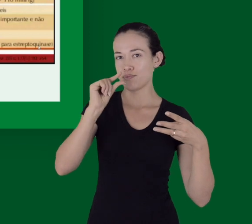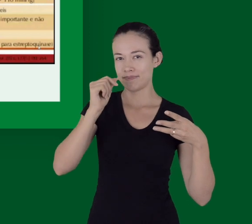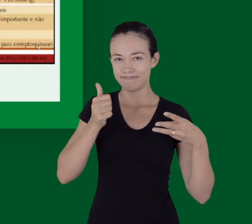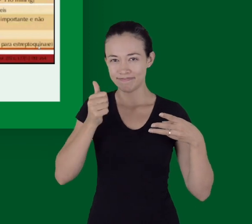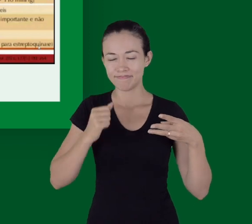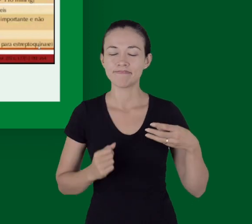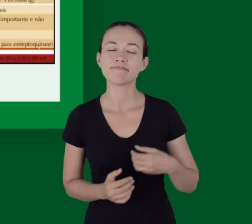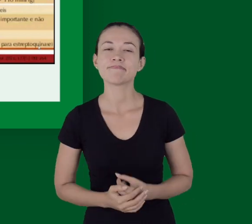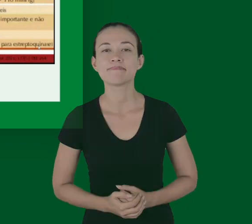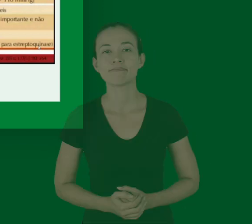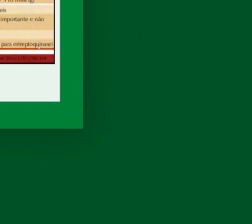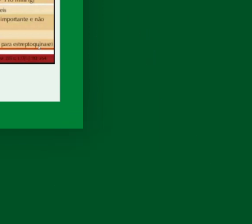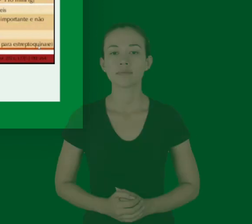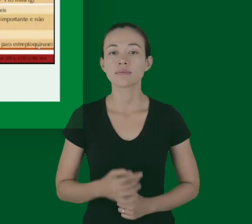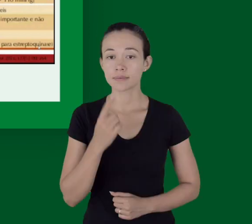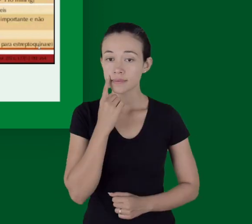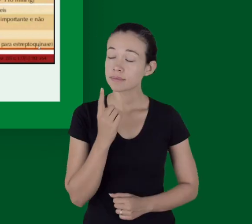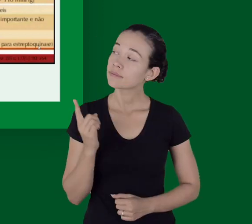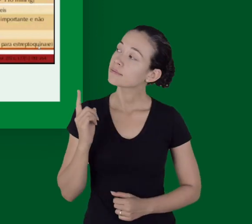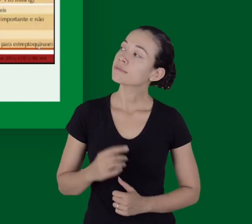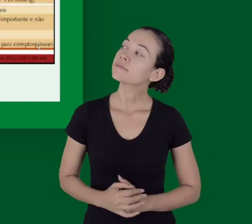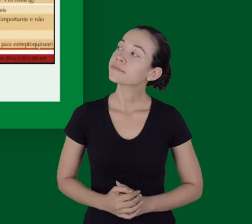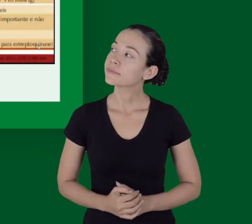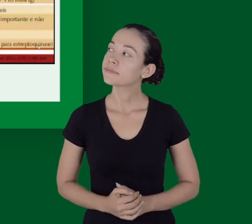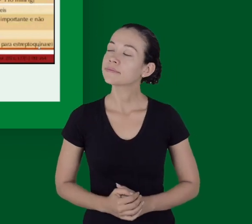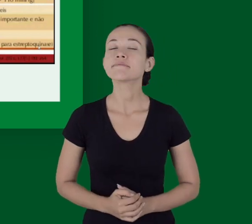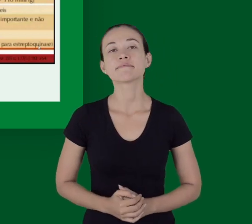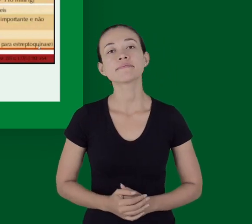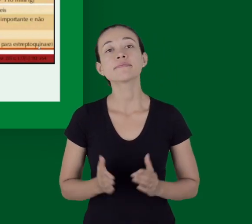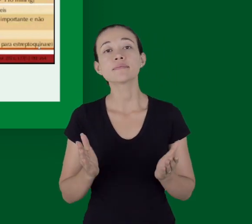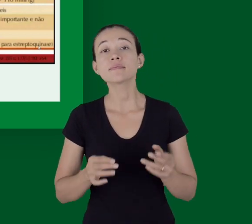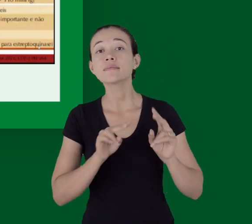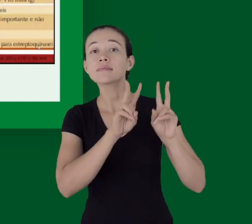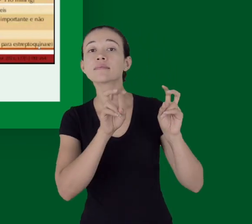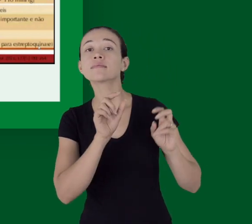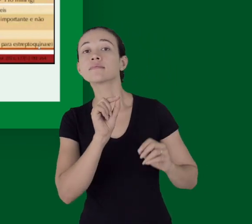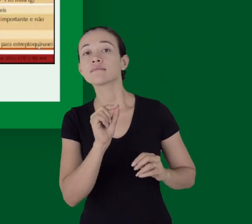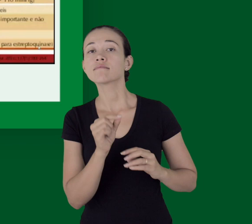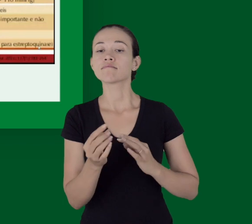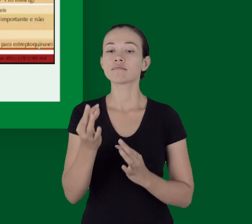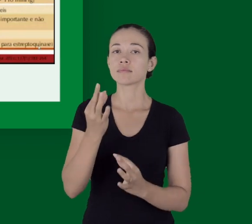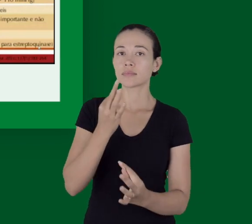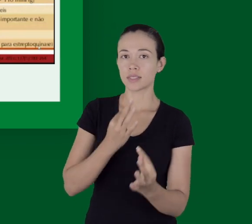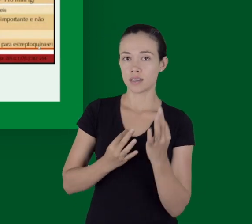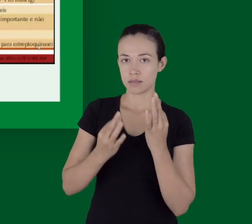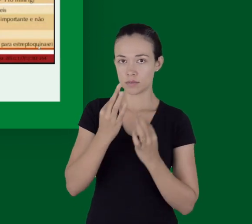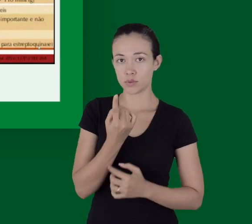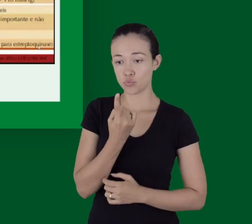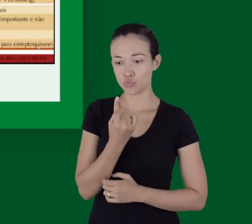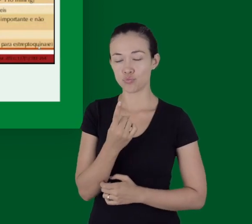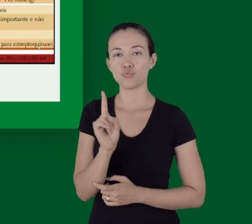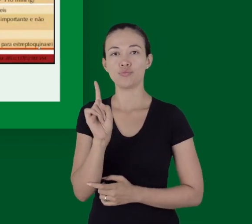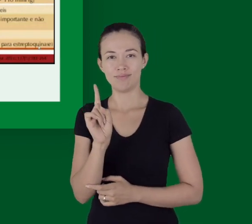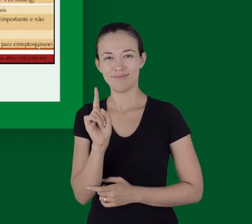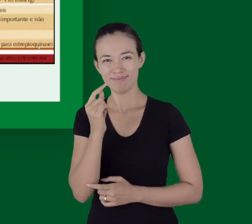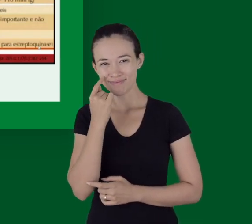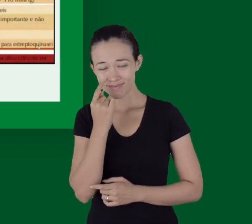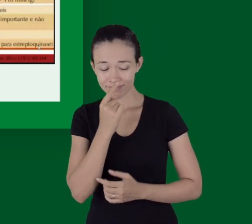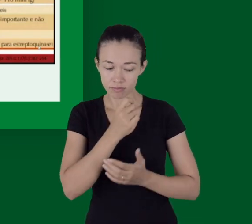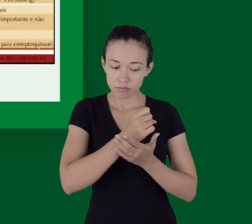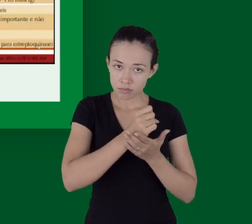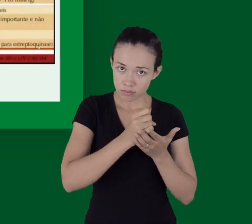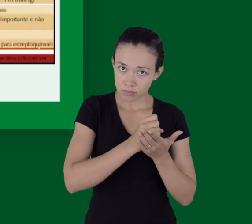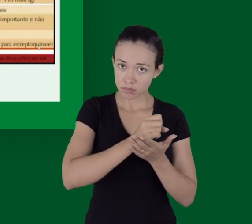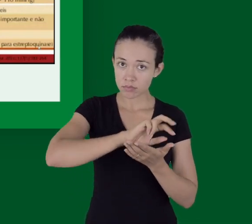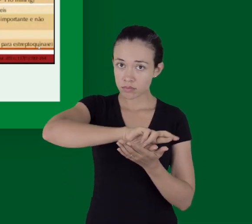E falando do tratamento definitivo, né? Usar todas essas medicações, a gente não vai fazer, não é um